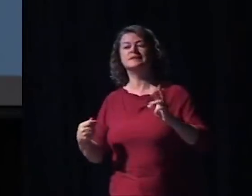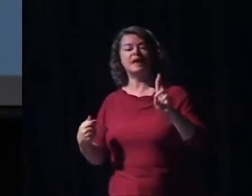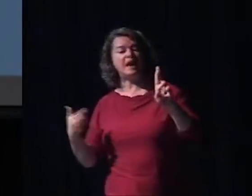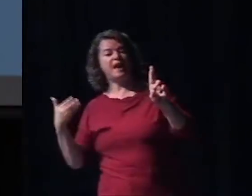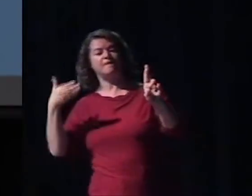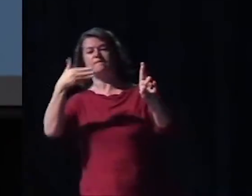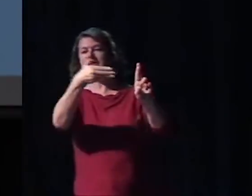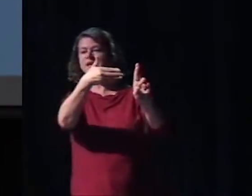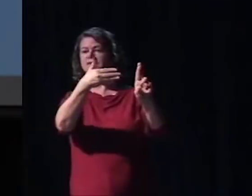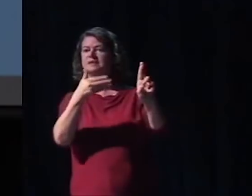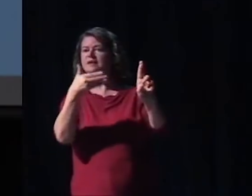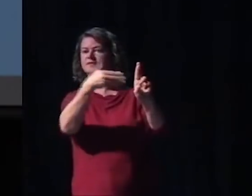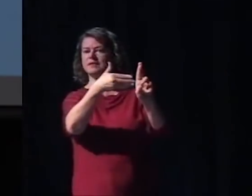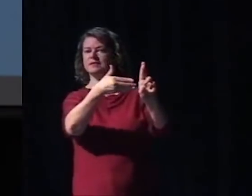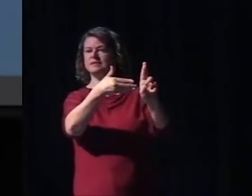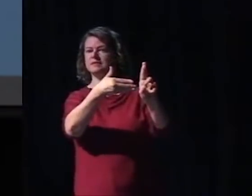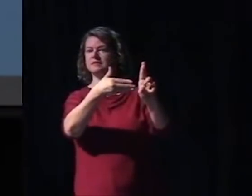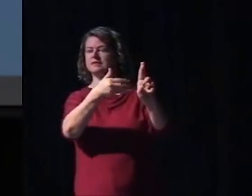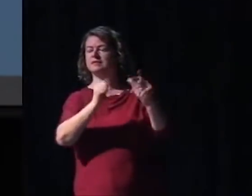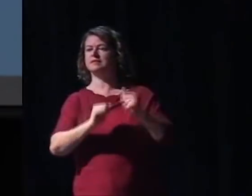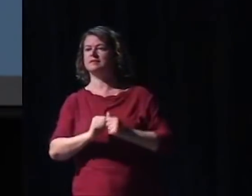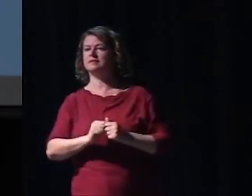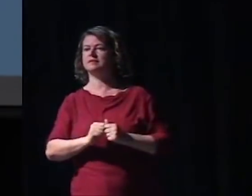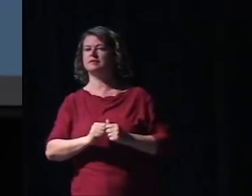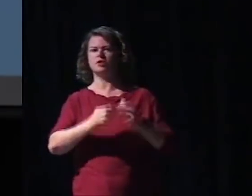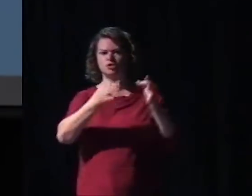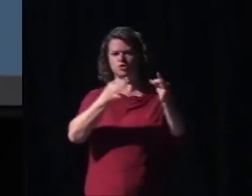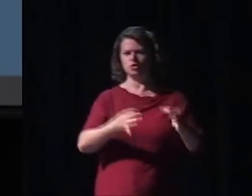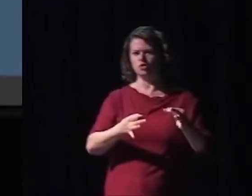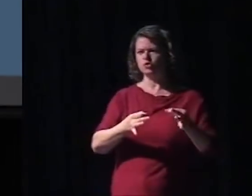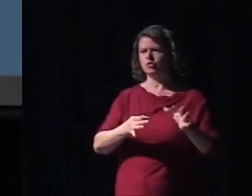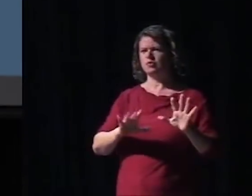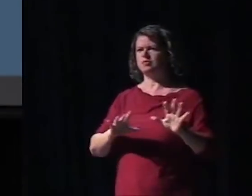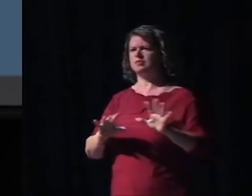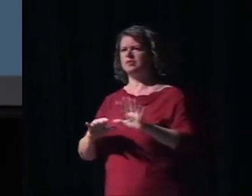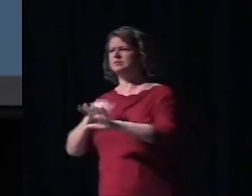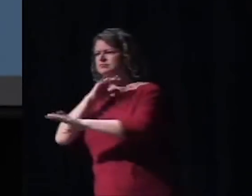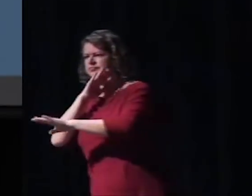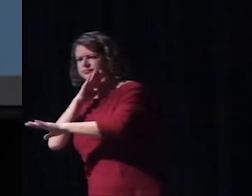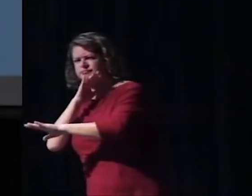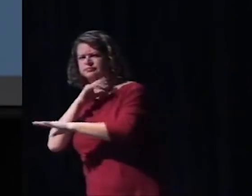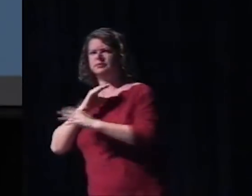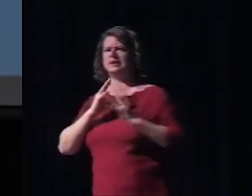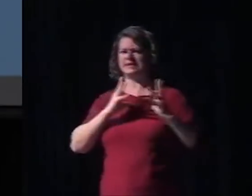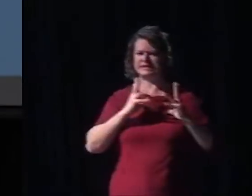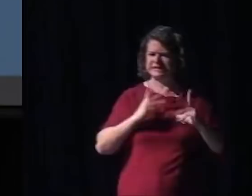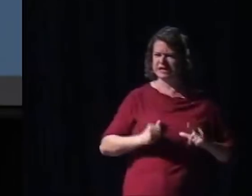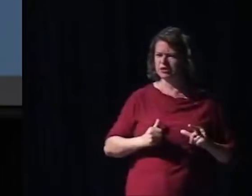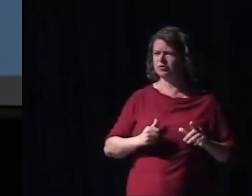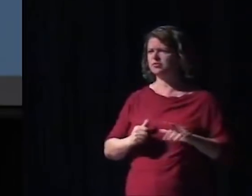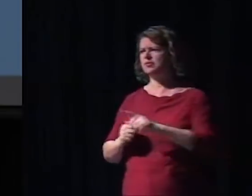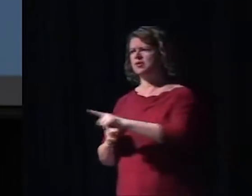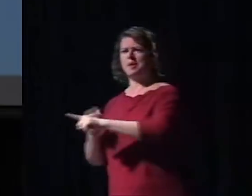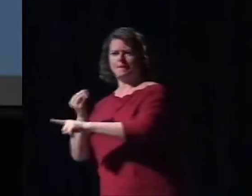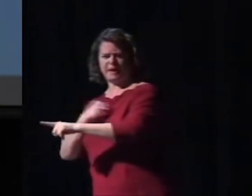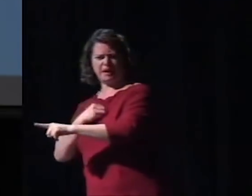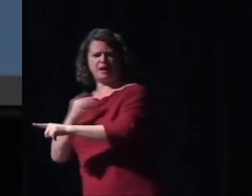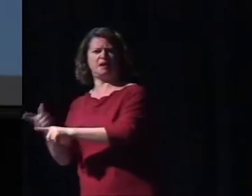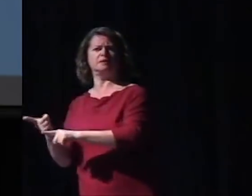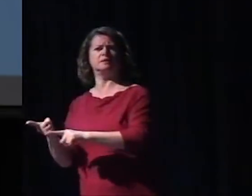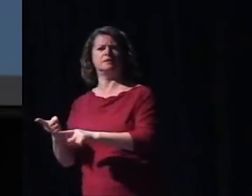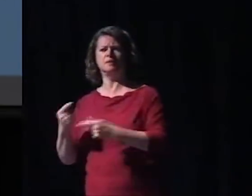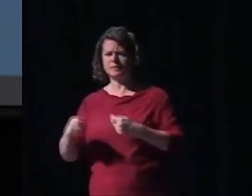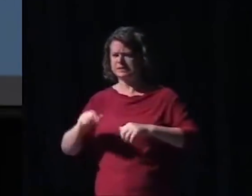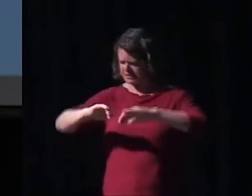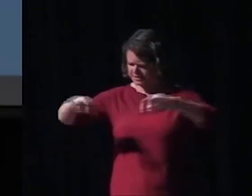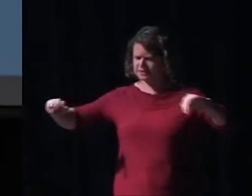que é injusto, aquilo que é santo e profano. Ele perdeu as bênçãos quando sacrificou a santidade